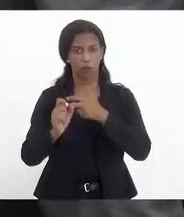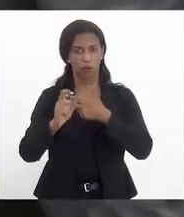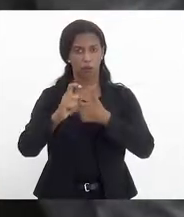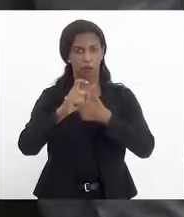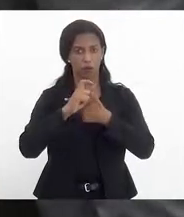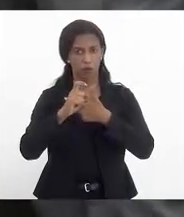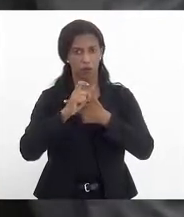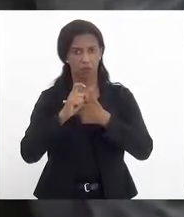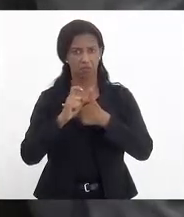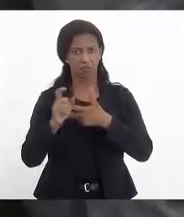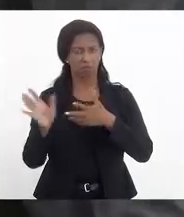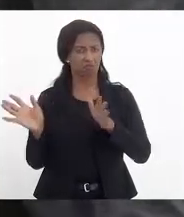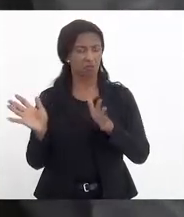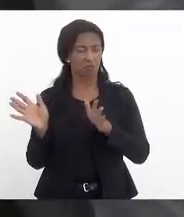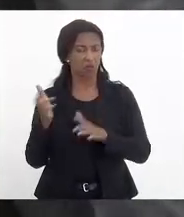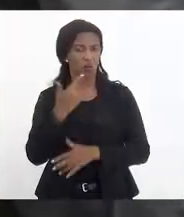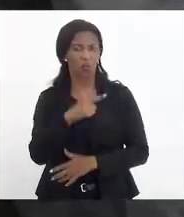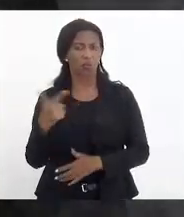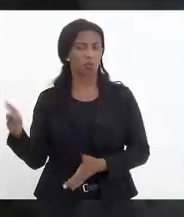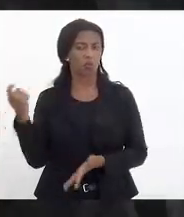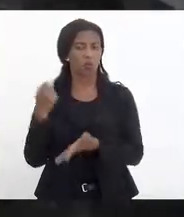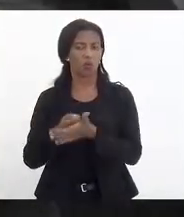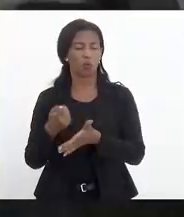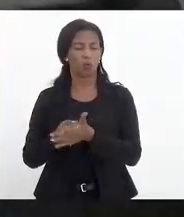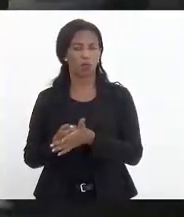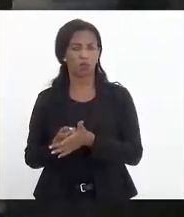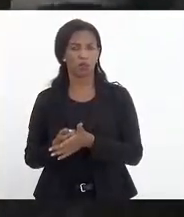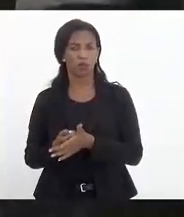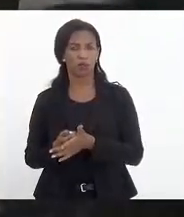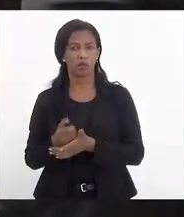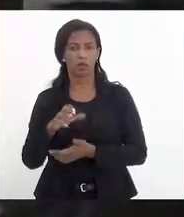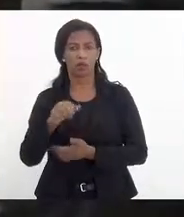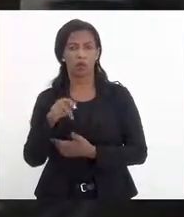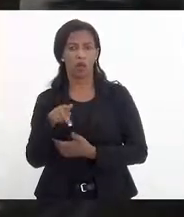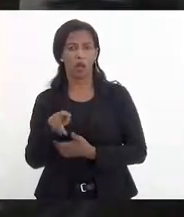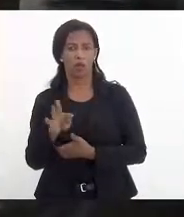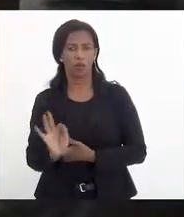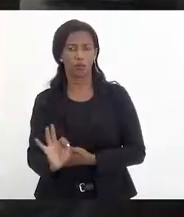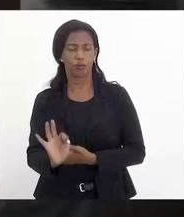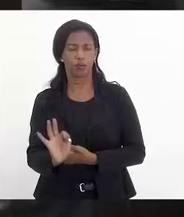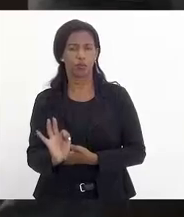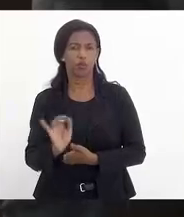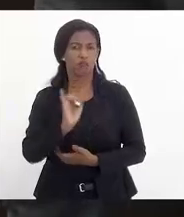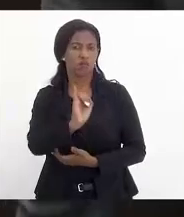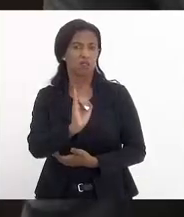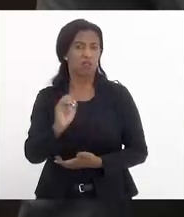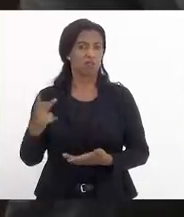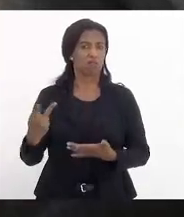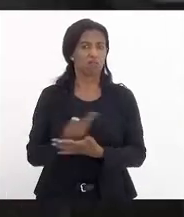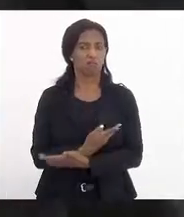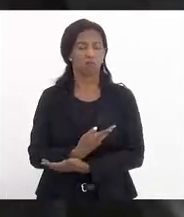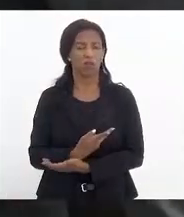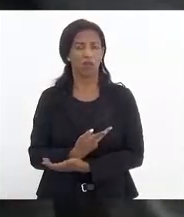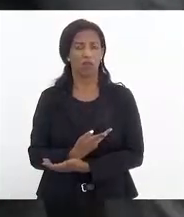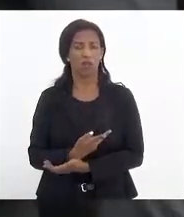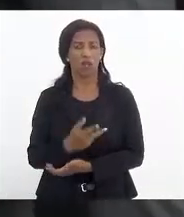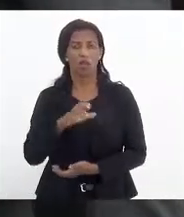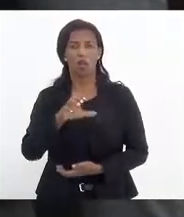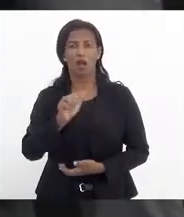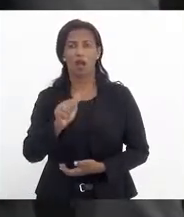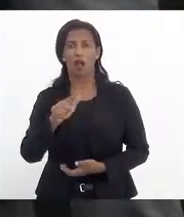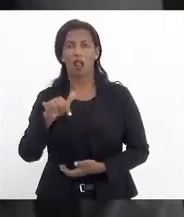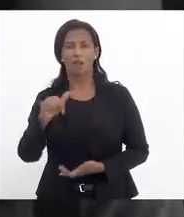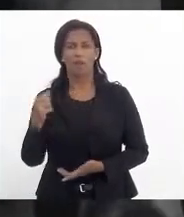fica desobrigado a cumprir o disposto no caput nas hipóteses de calamidade